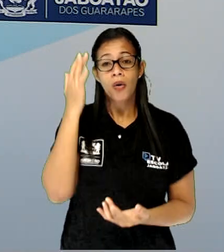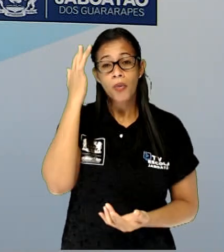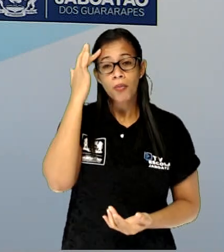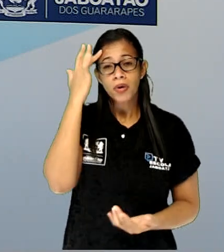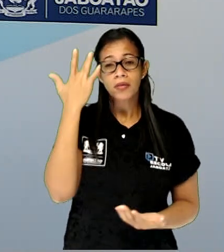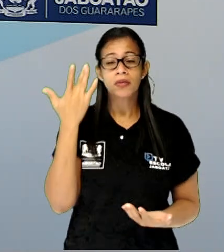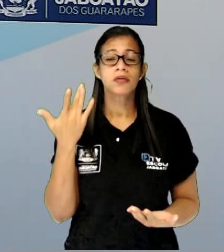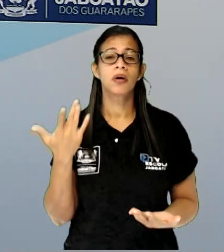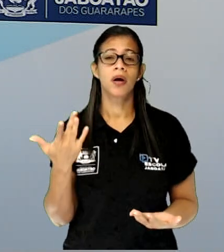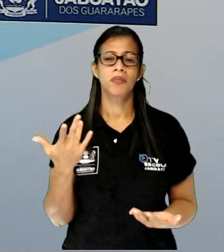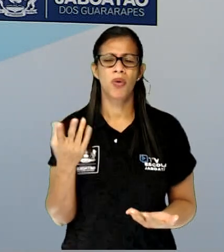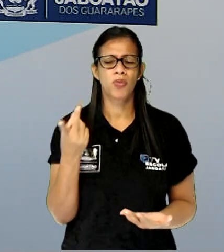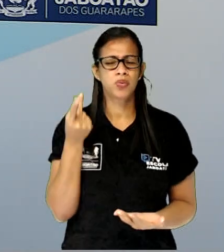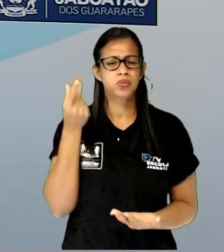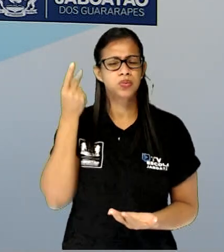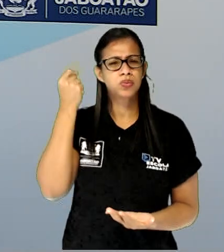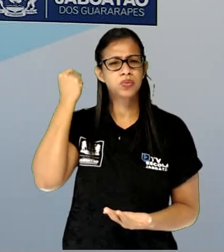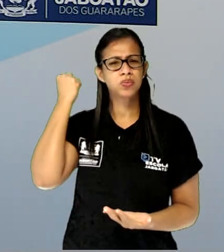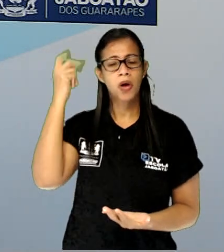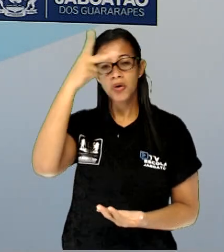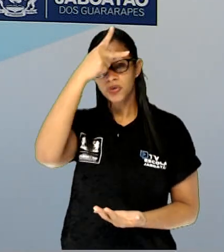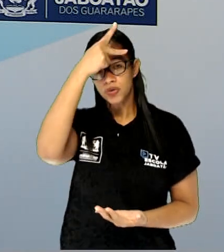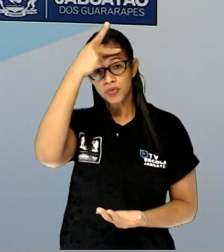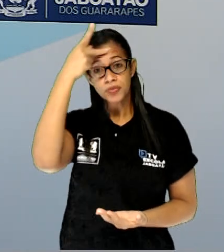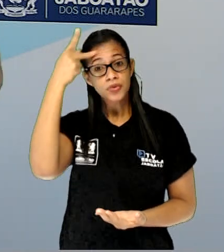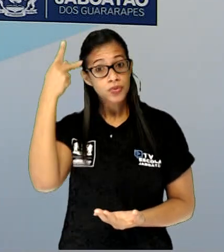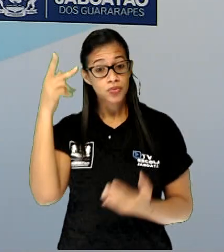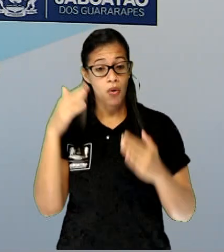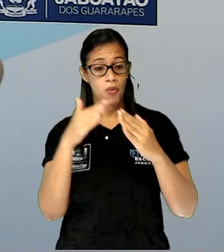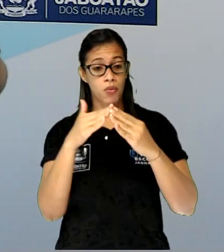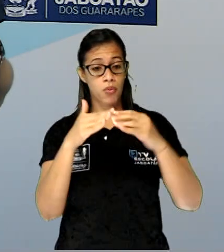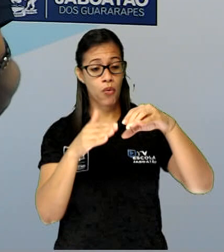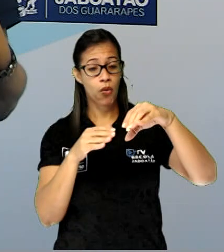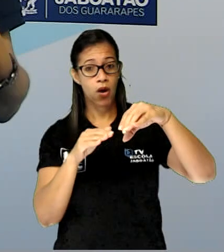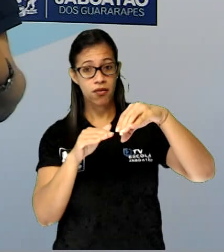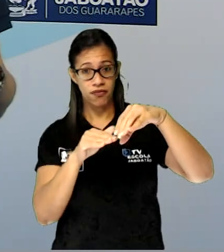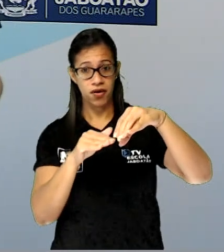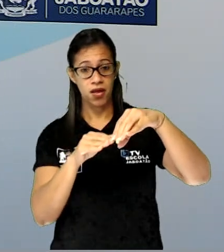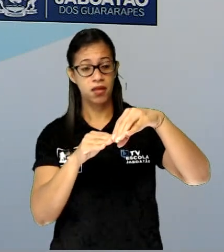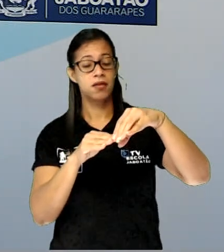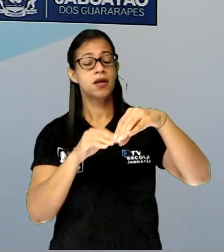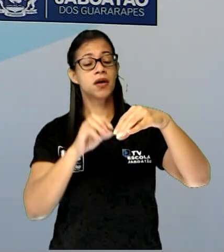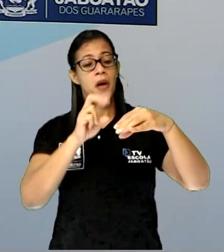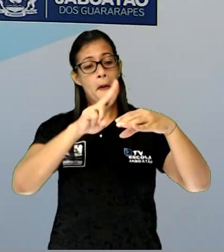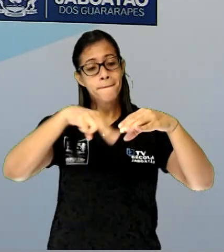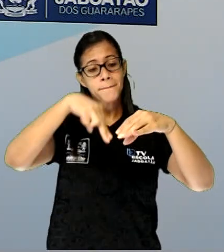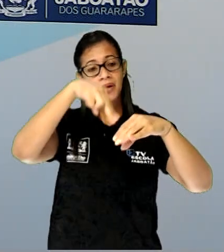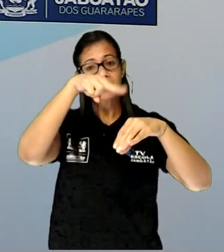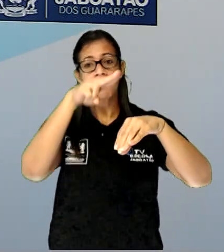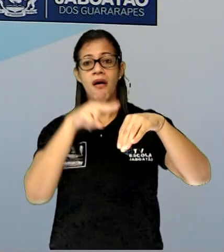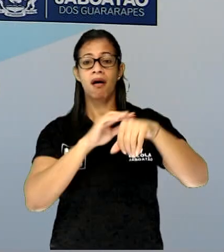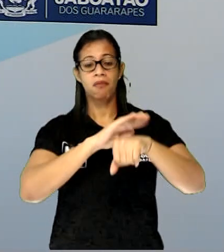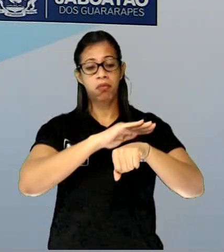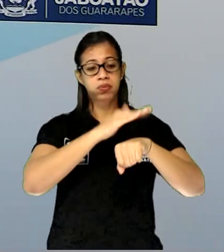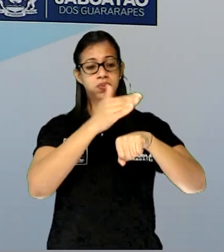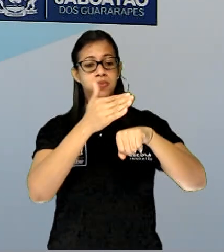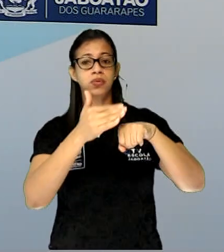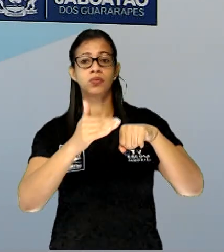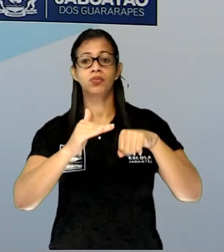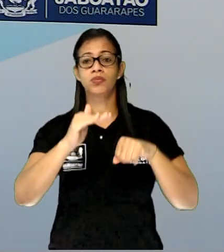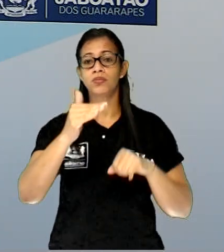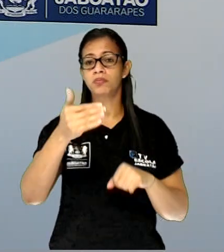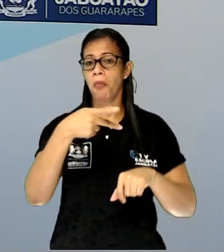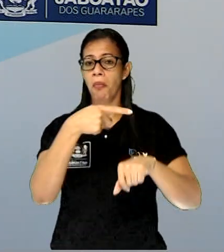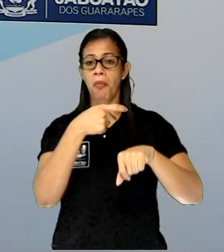cavernas que pintavam lá na parede, né, eles faziam as tintas deles com excrementos de animais, sangue de